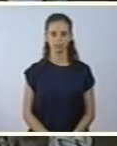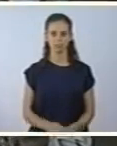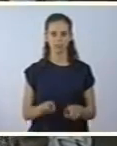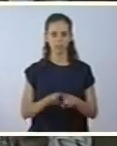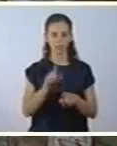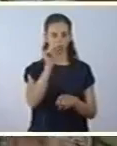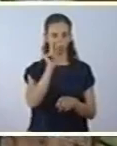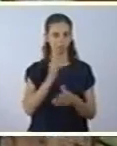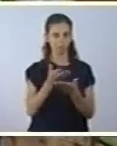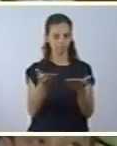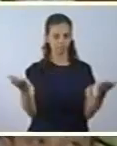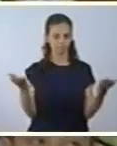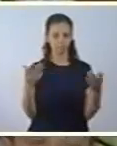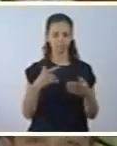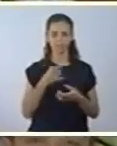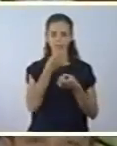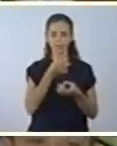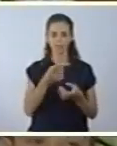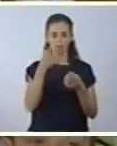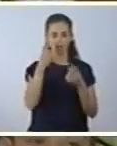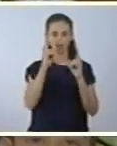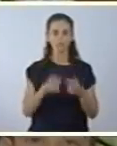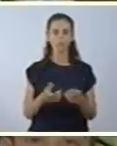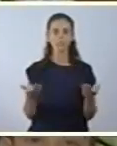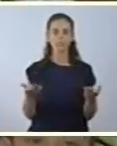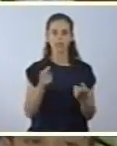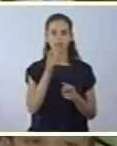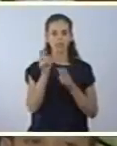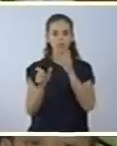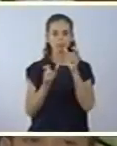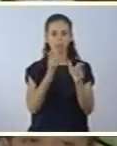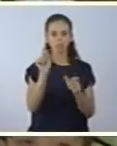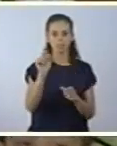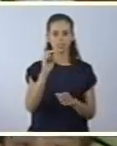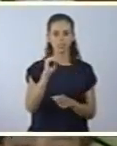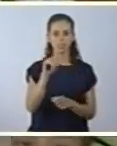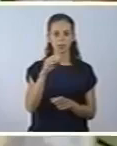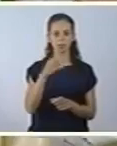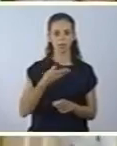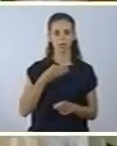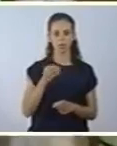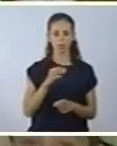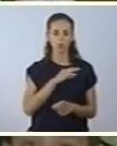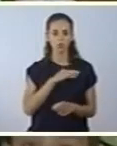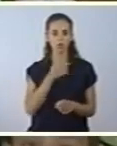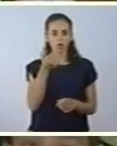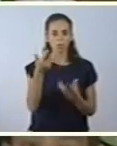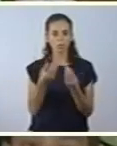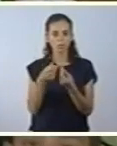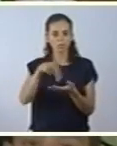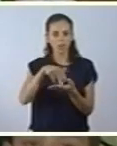Caríssimos irmãos e irmãs, deixai-me começar pelas palavras de São Pedro: Senhor, como é bom estarmos